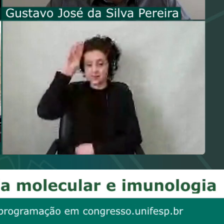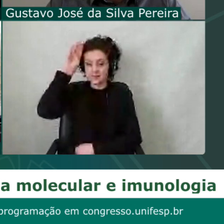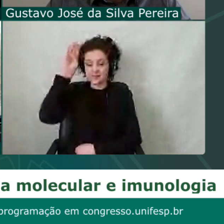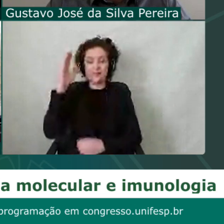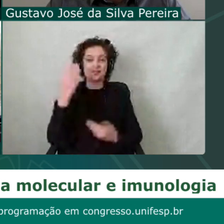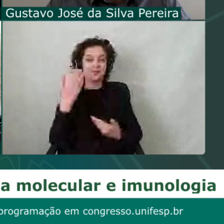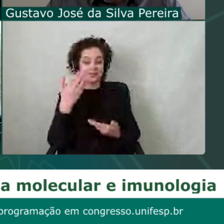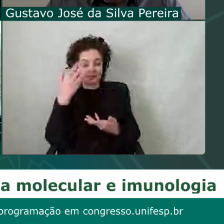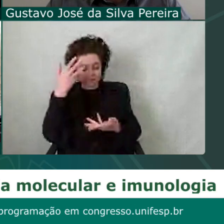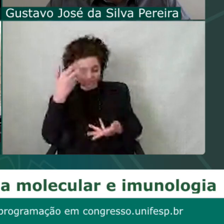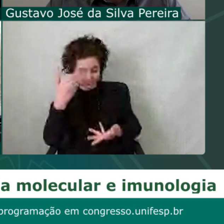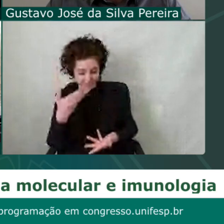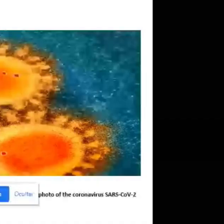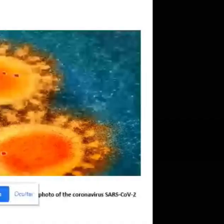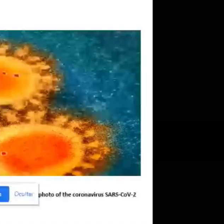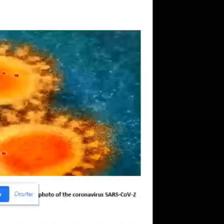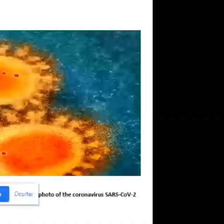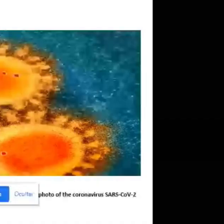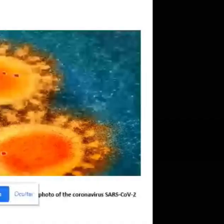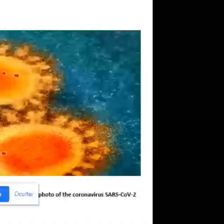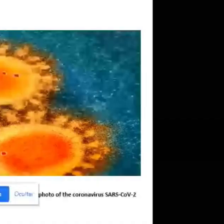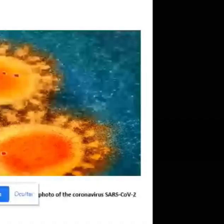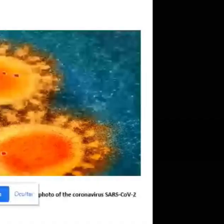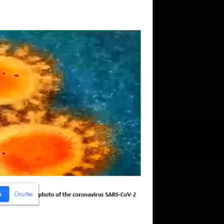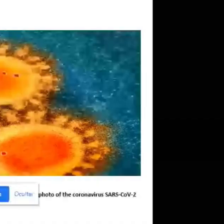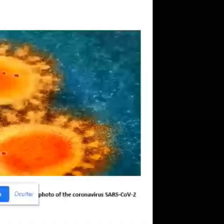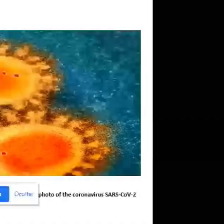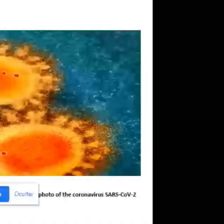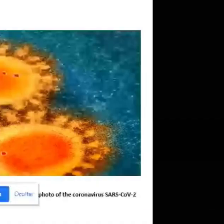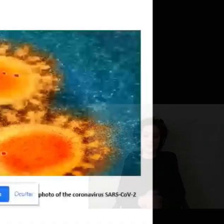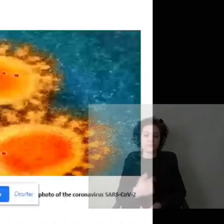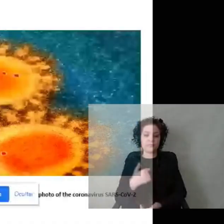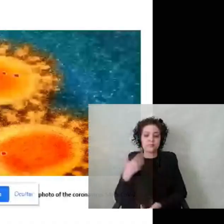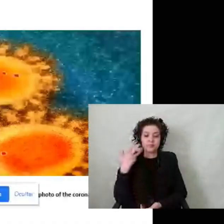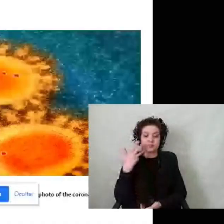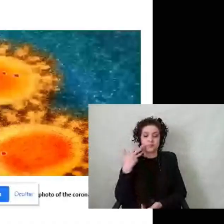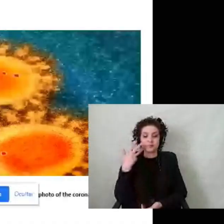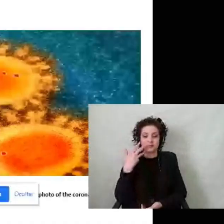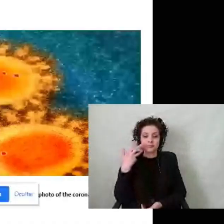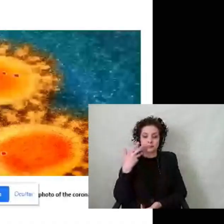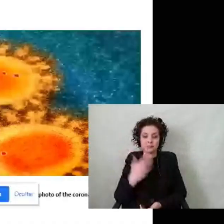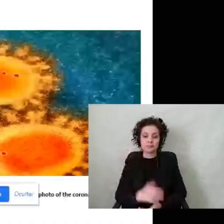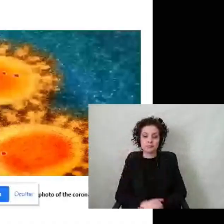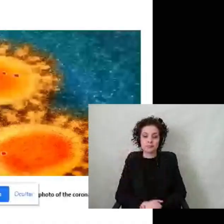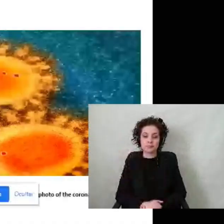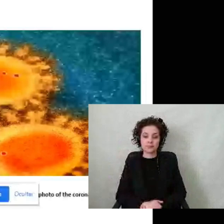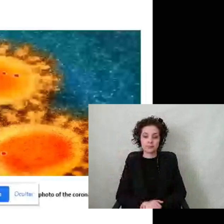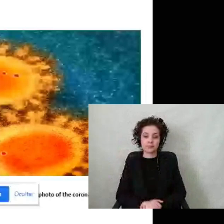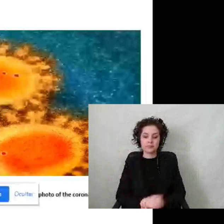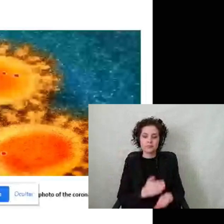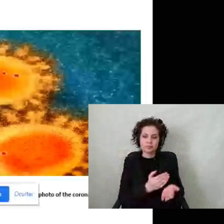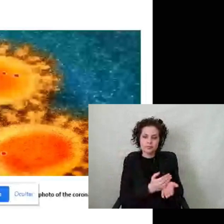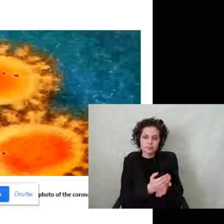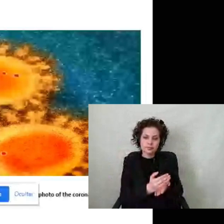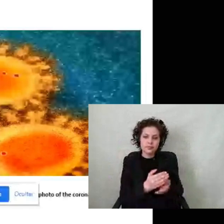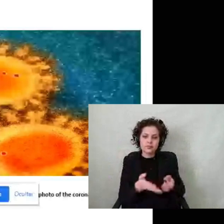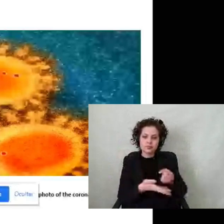mim. Eu escolhi uma apresentação mais introdutória sobre